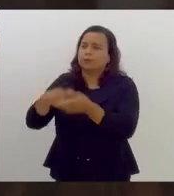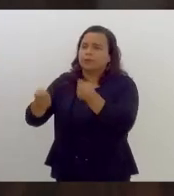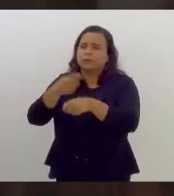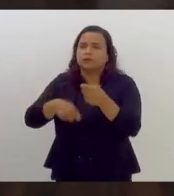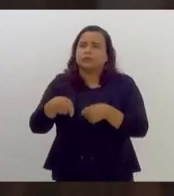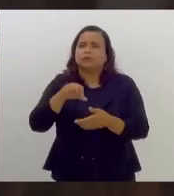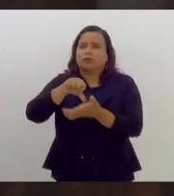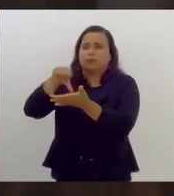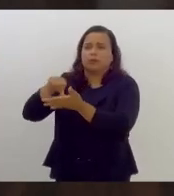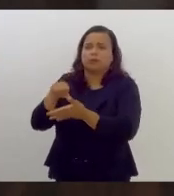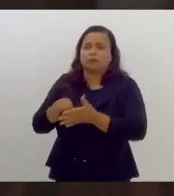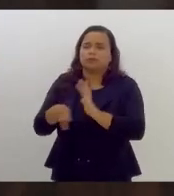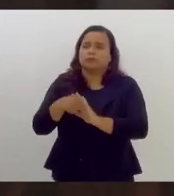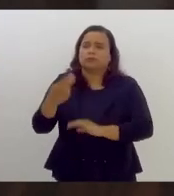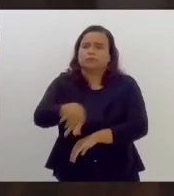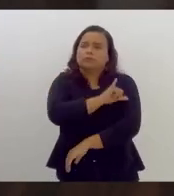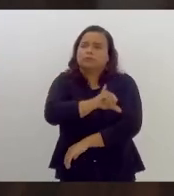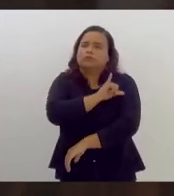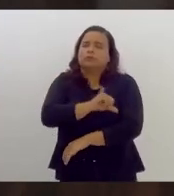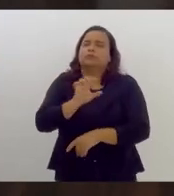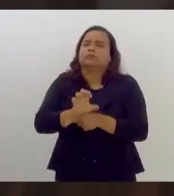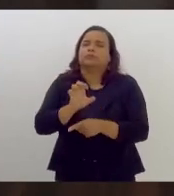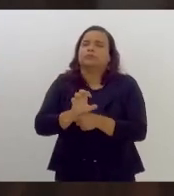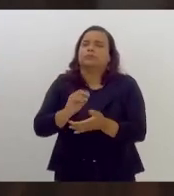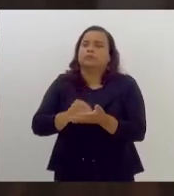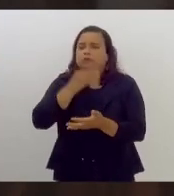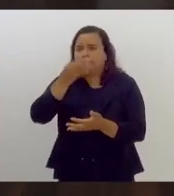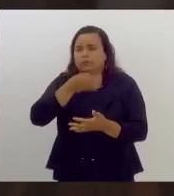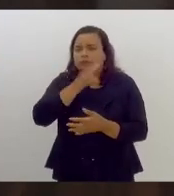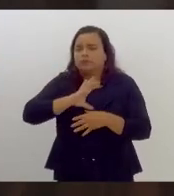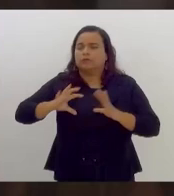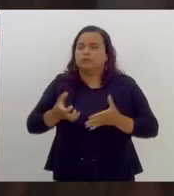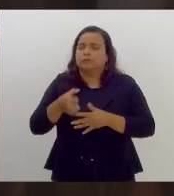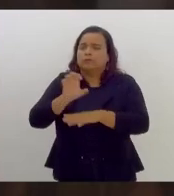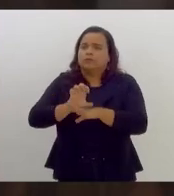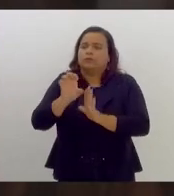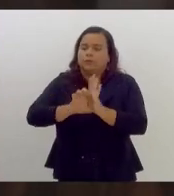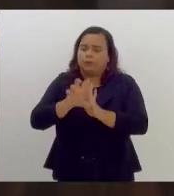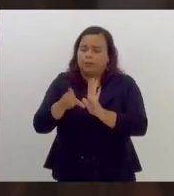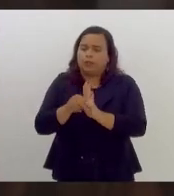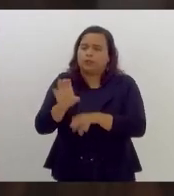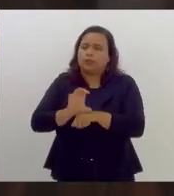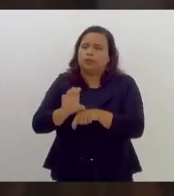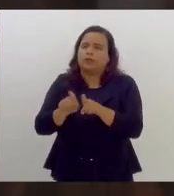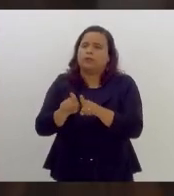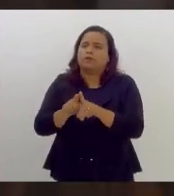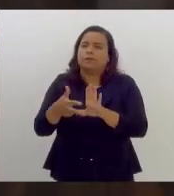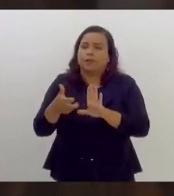outra providência, pendendo de parecer da Comissão de Emendas Condicionais e Vetos.